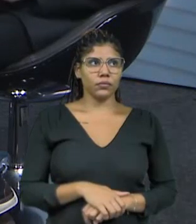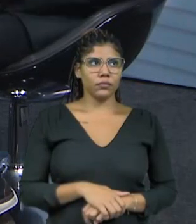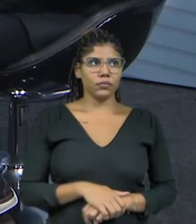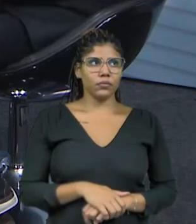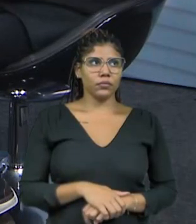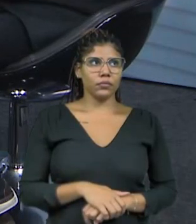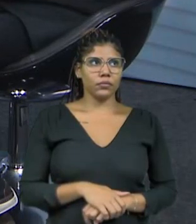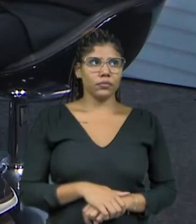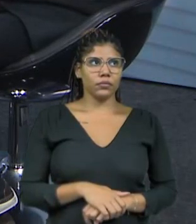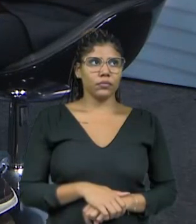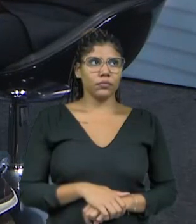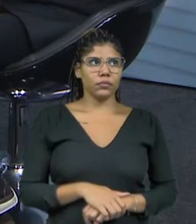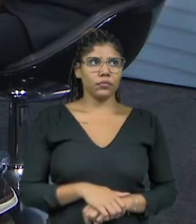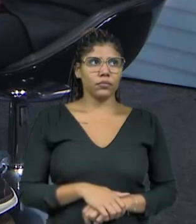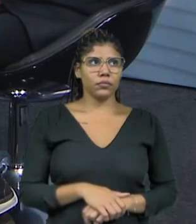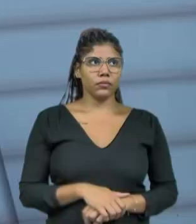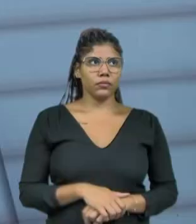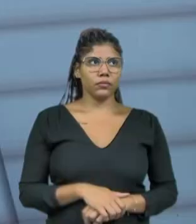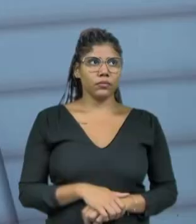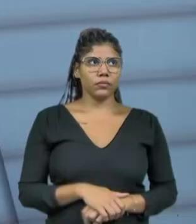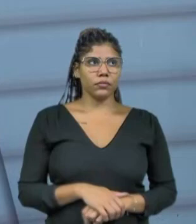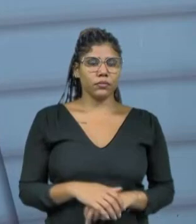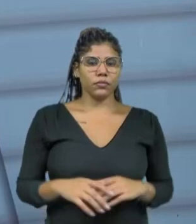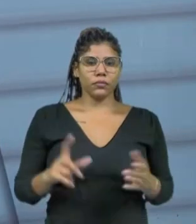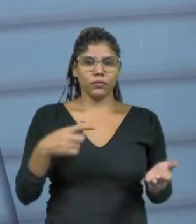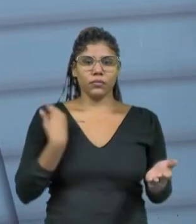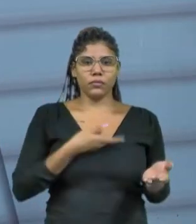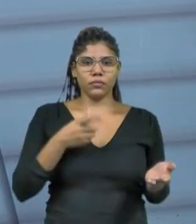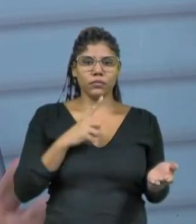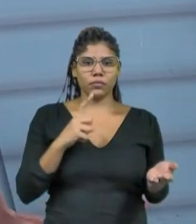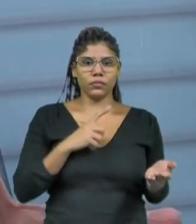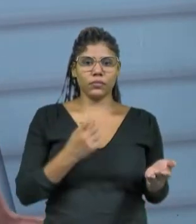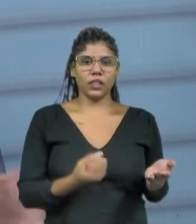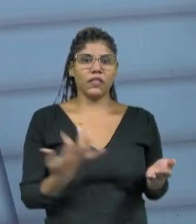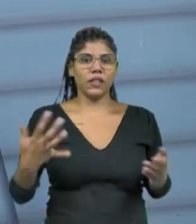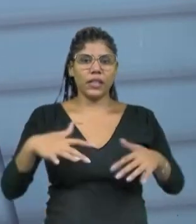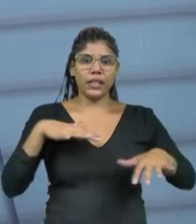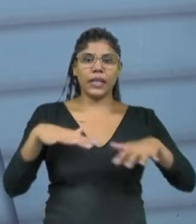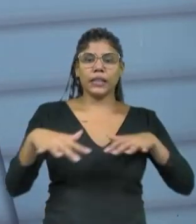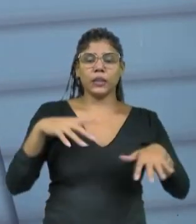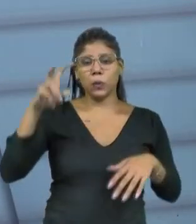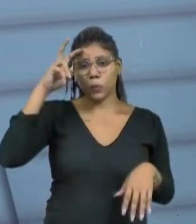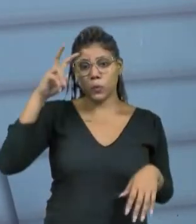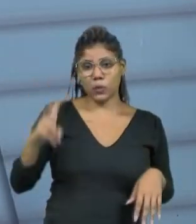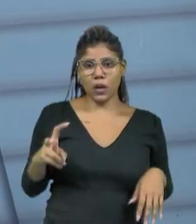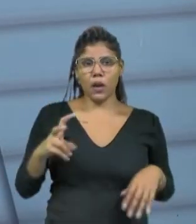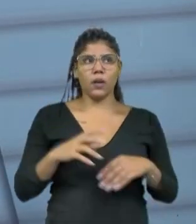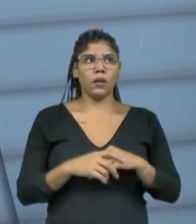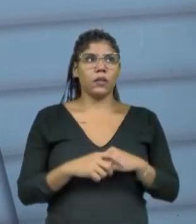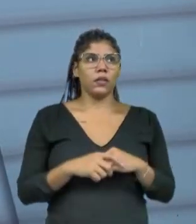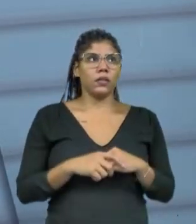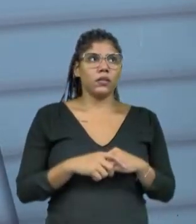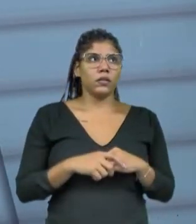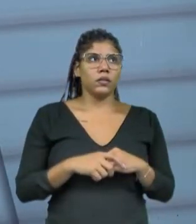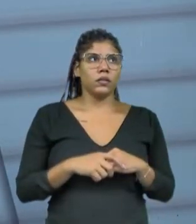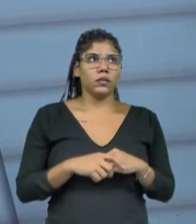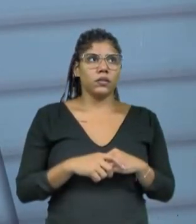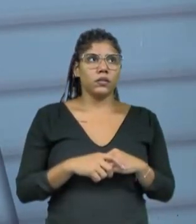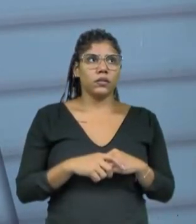tem trabalhado, por exemplo, nós temos várias ações culturais, turísticas, que nós exploramos muito